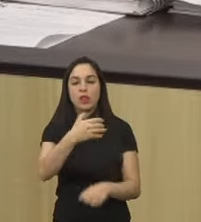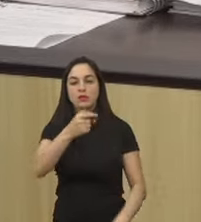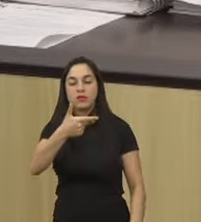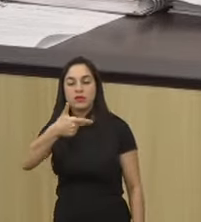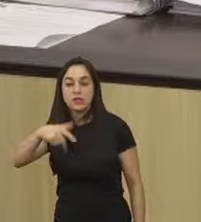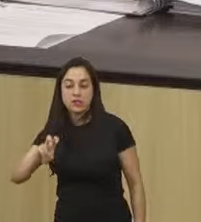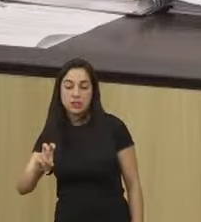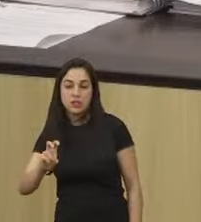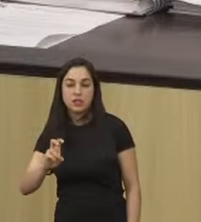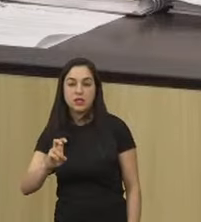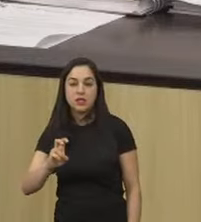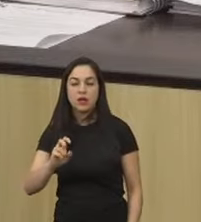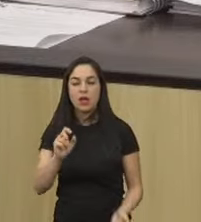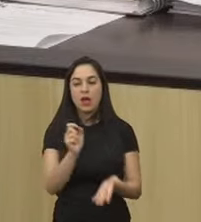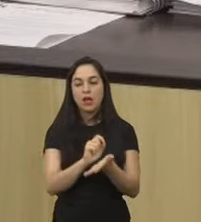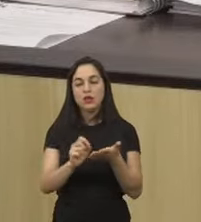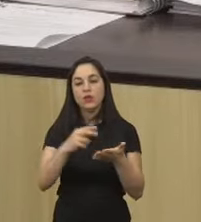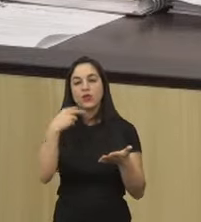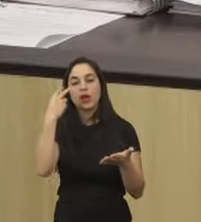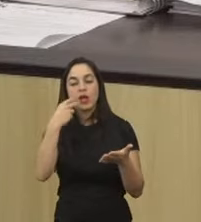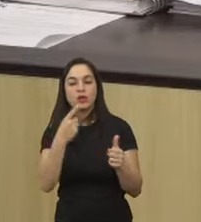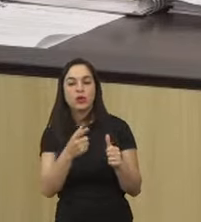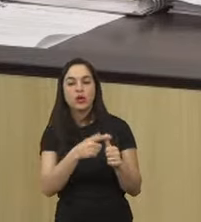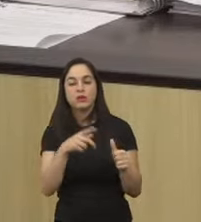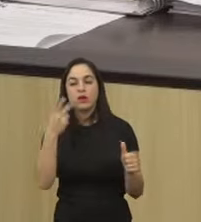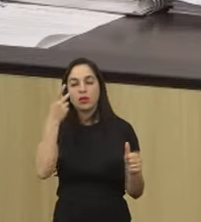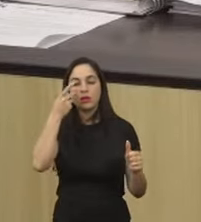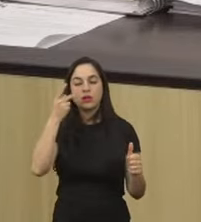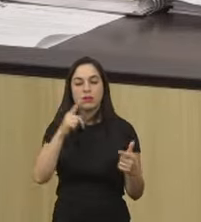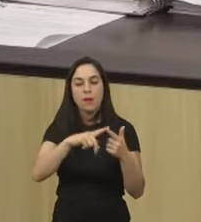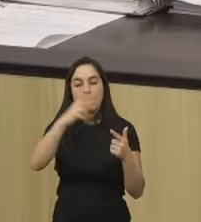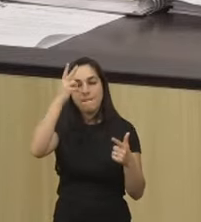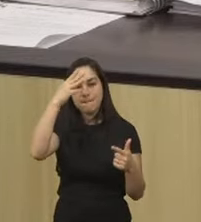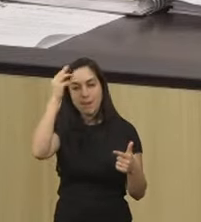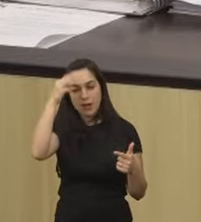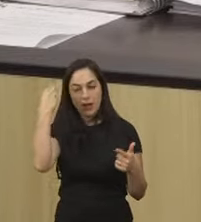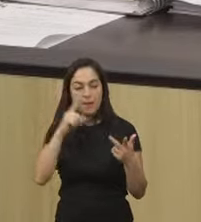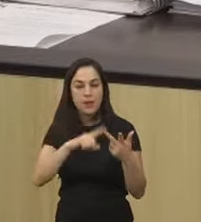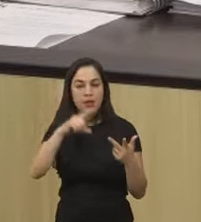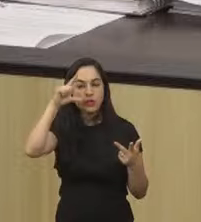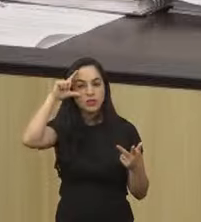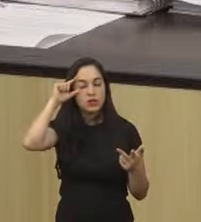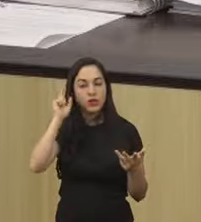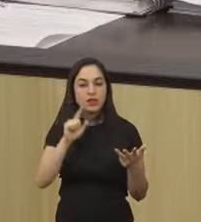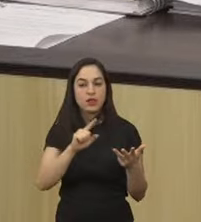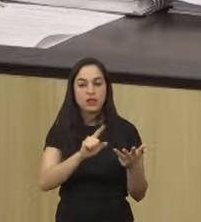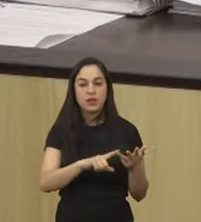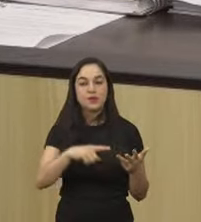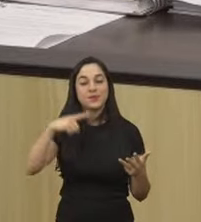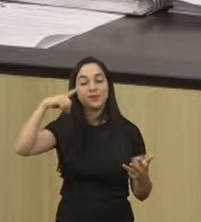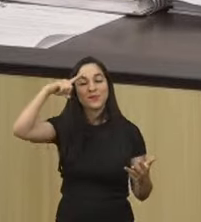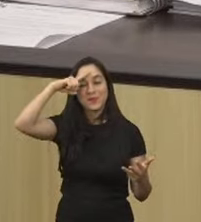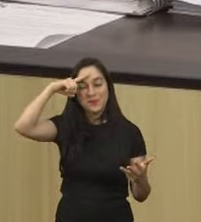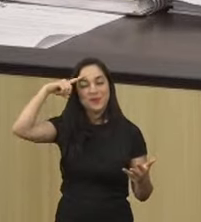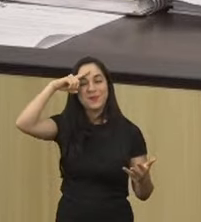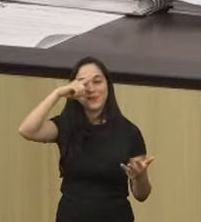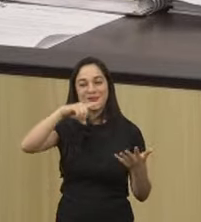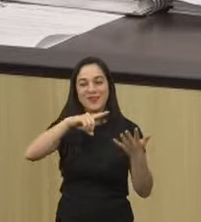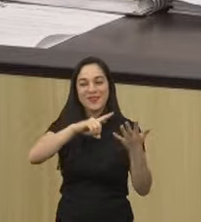2025. Assinam os vereadores Paulinho do Esporte, Maria Amélia, Jean Araújo, Daniel Mariano,